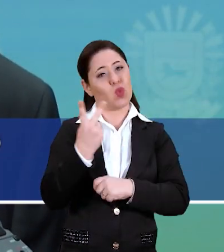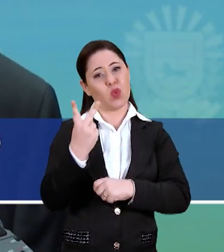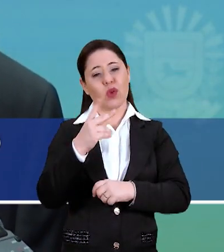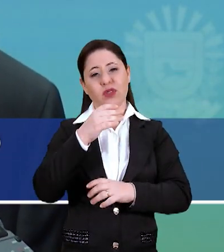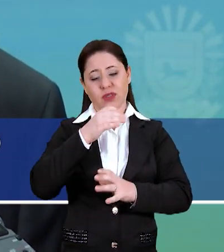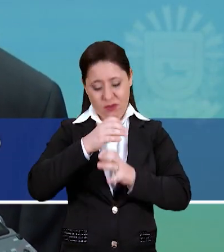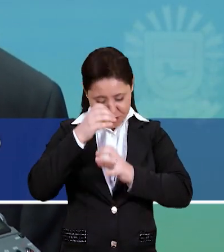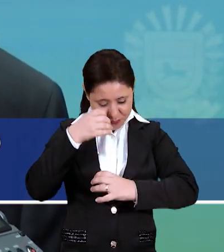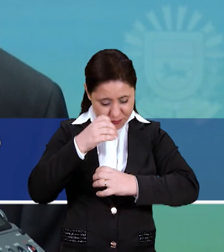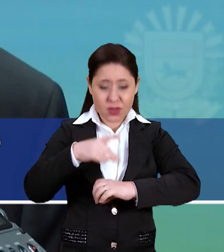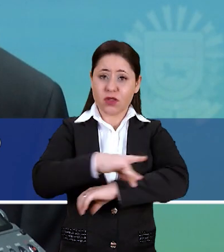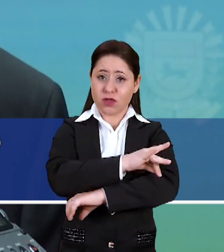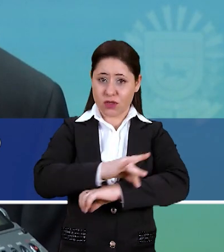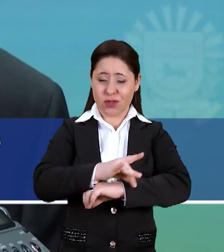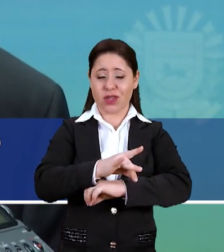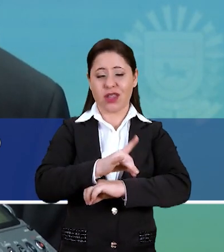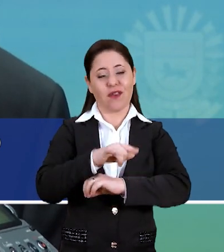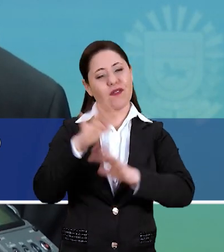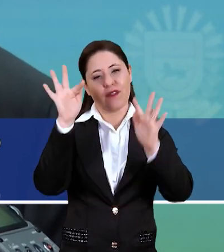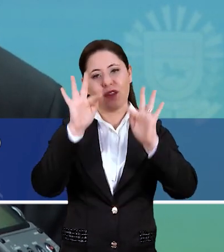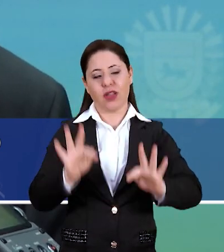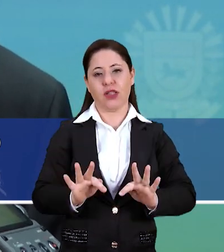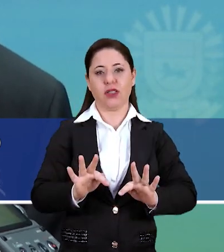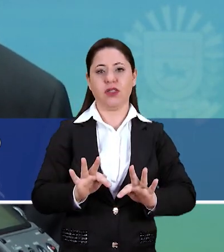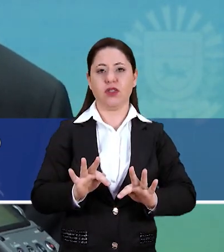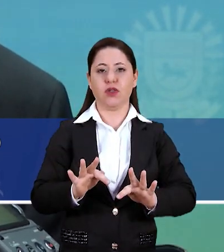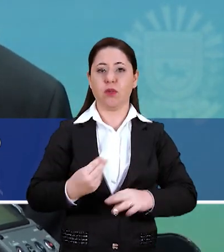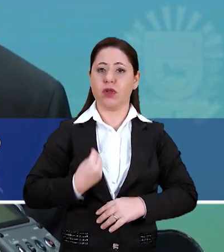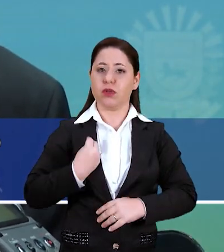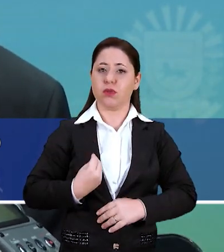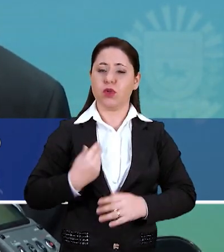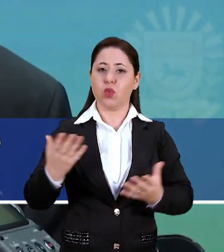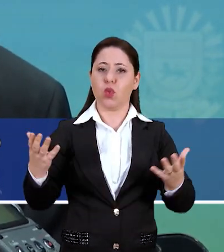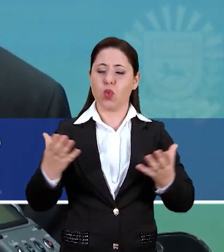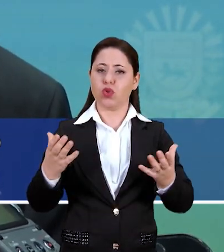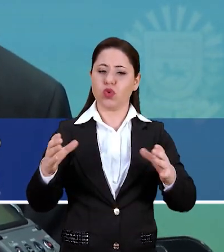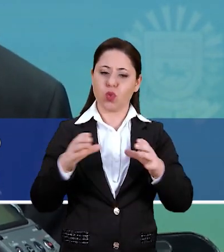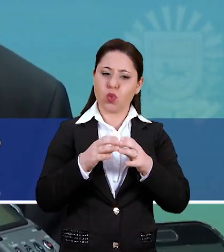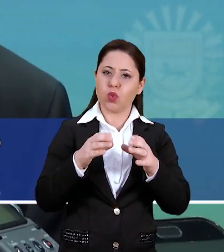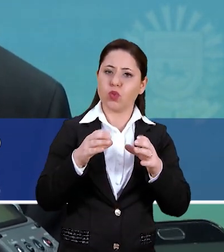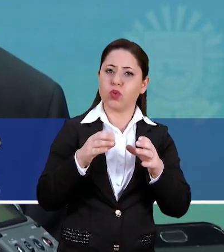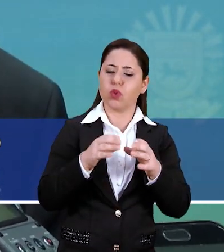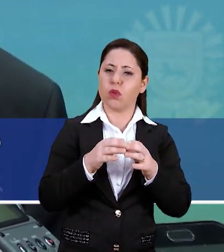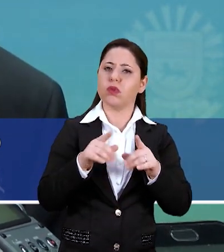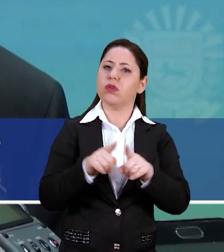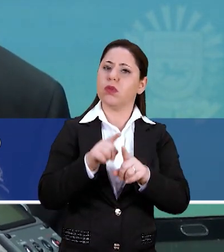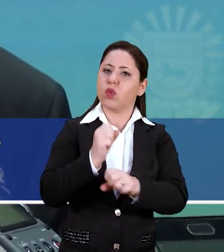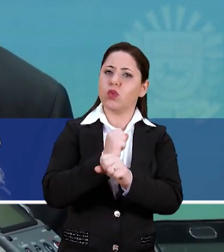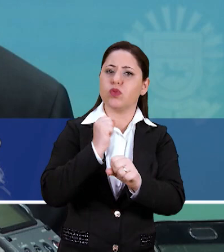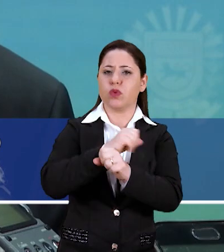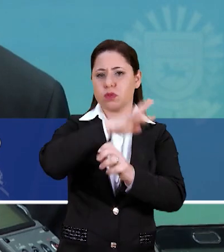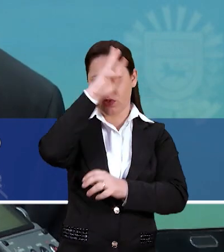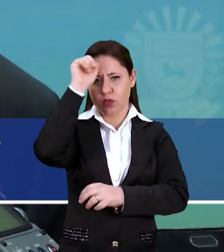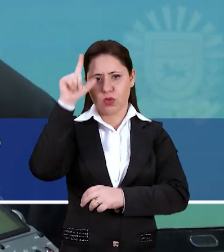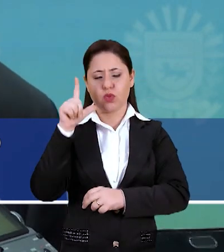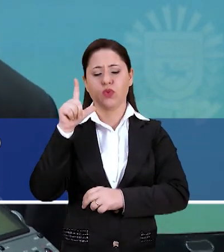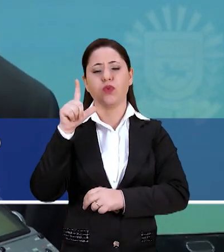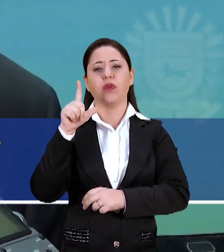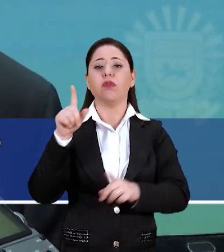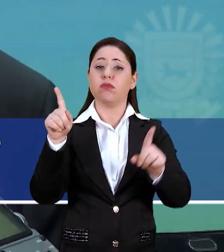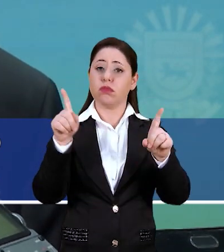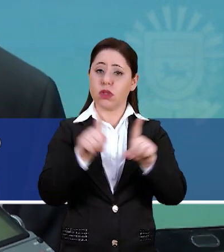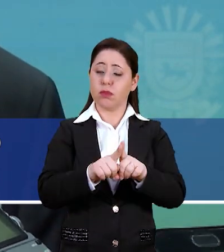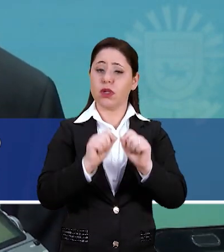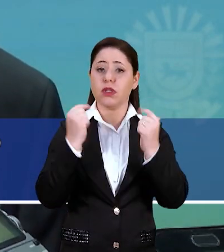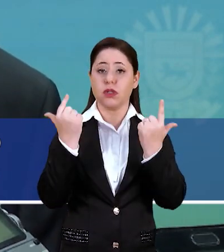engenheiros, então a gente fica muito feliz de estar aqui com uma categoria que também constrói o Mato Grosso do Sul. Nós também